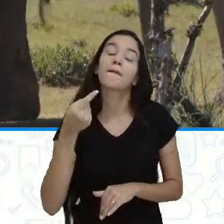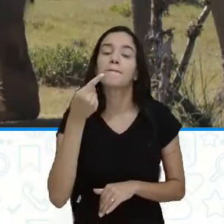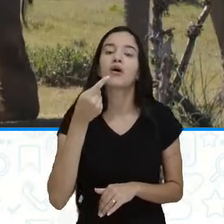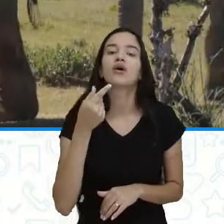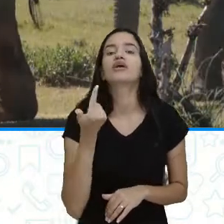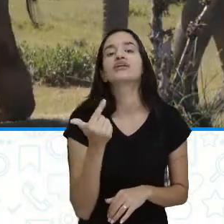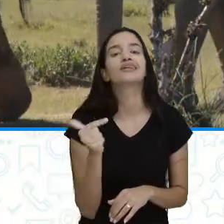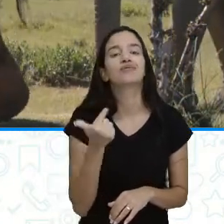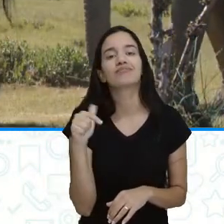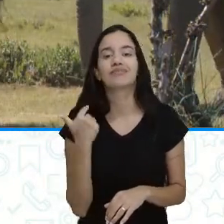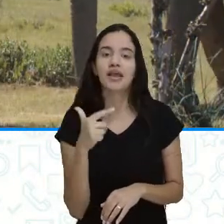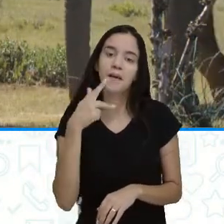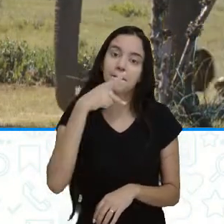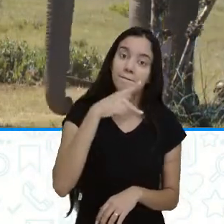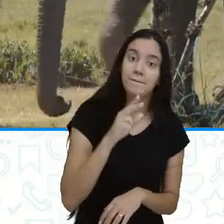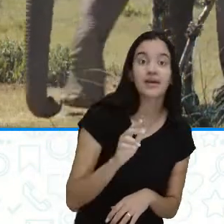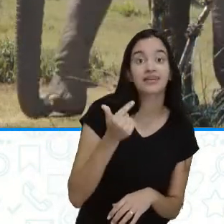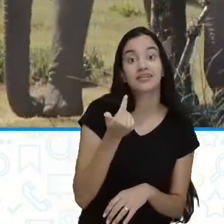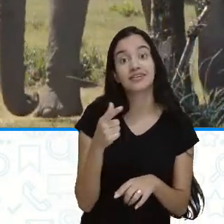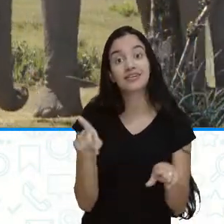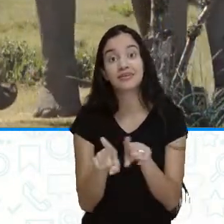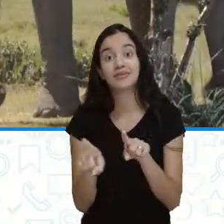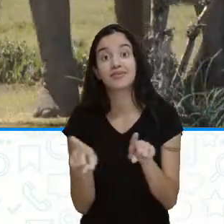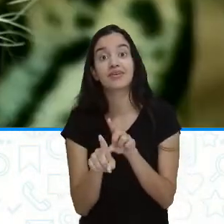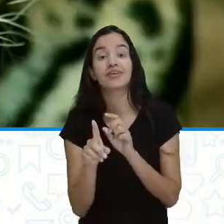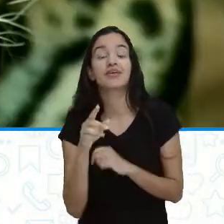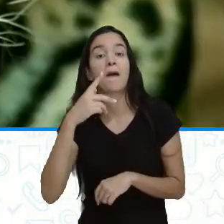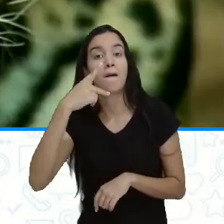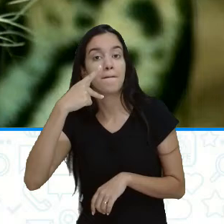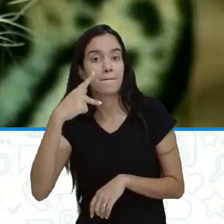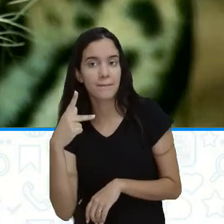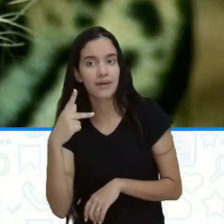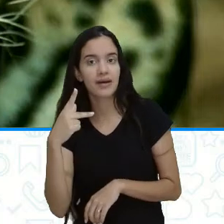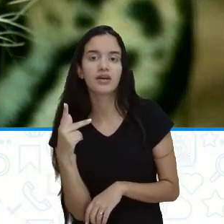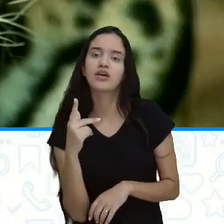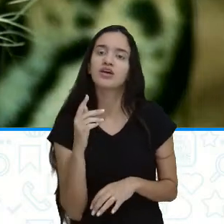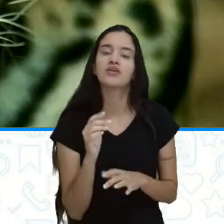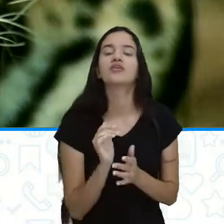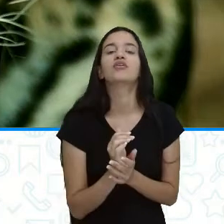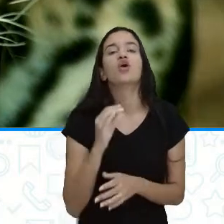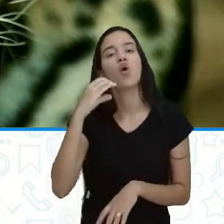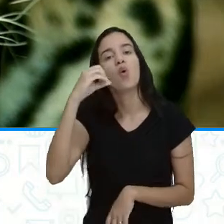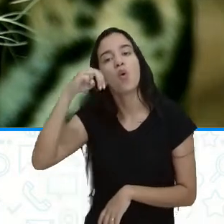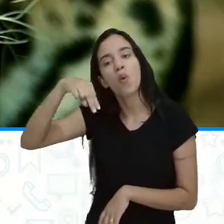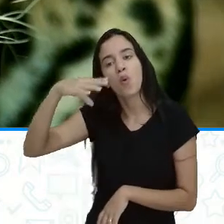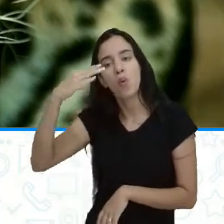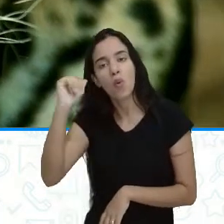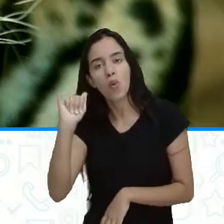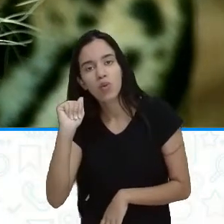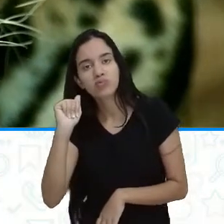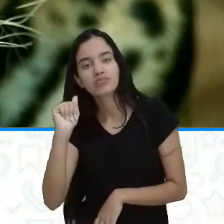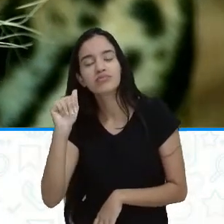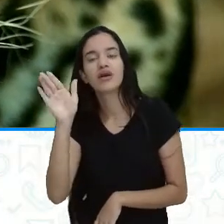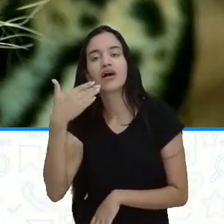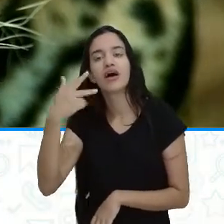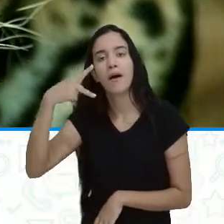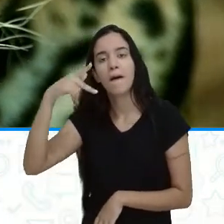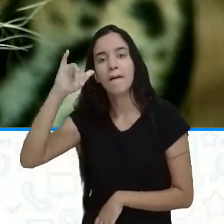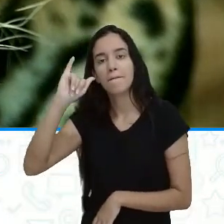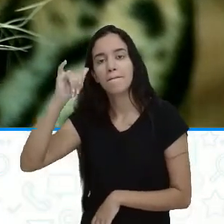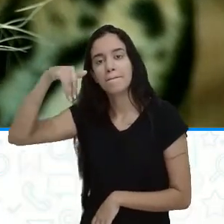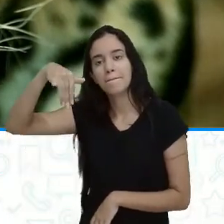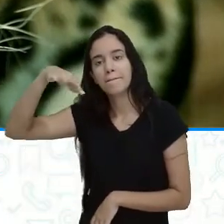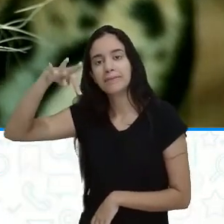nem tem P e nem tem B. Tem a letra T. Por isso escrevemos N. Onça pintada, tem